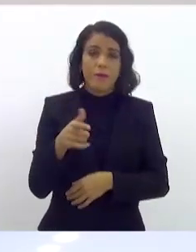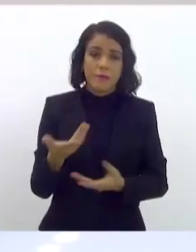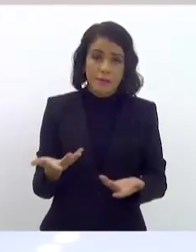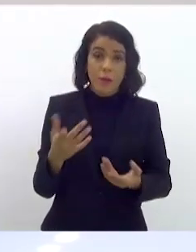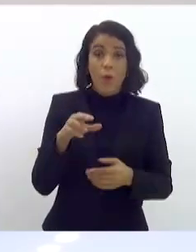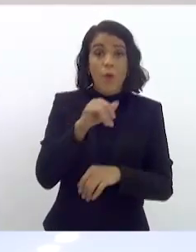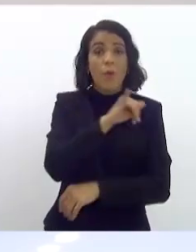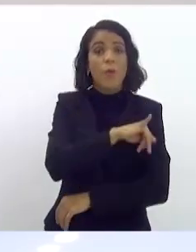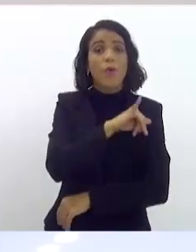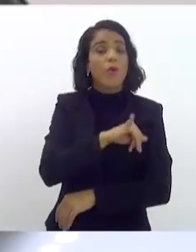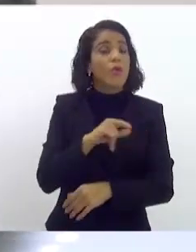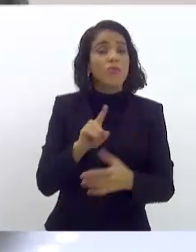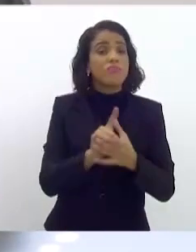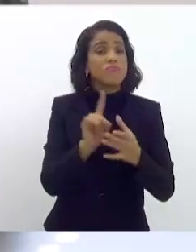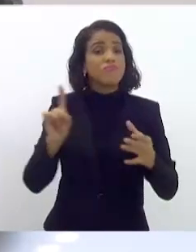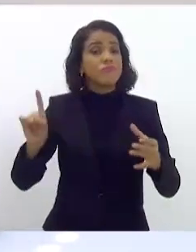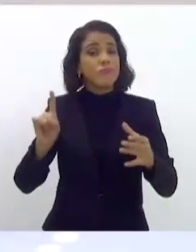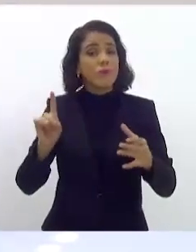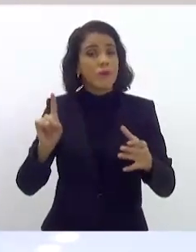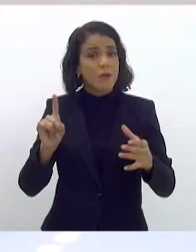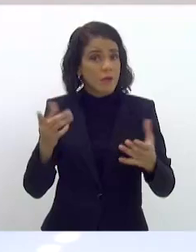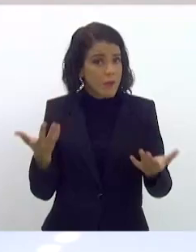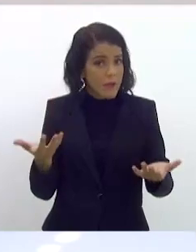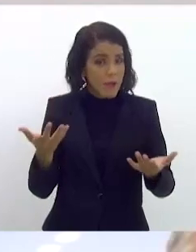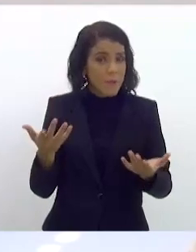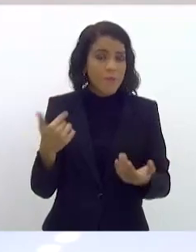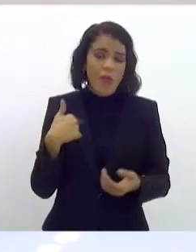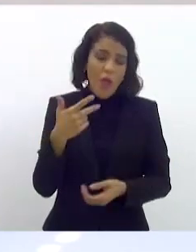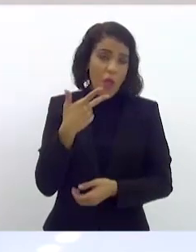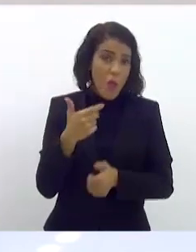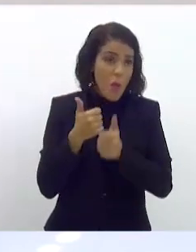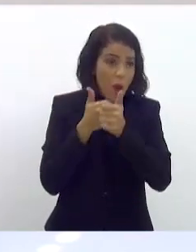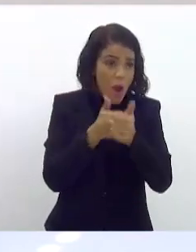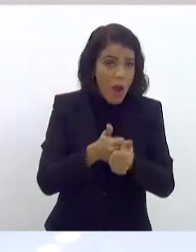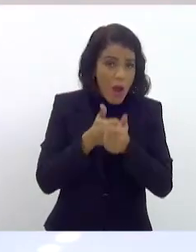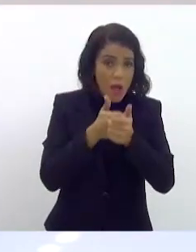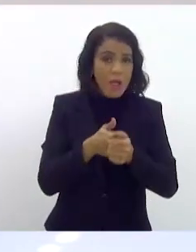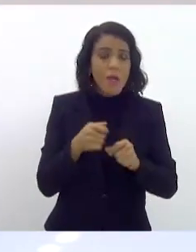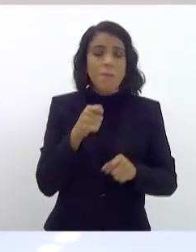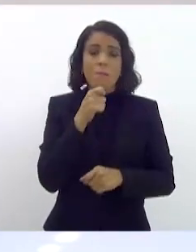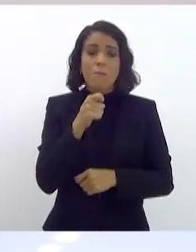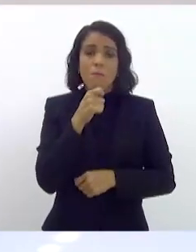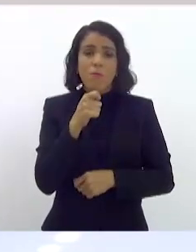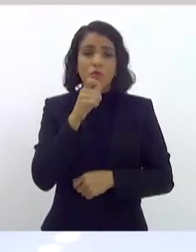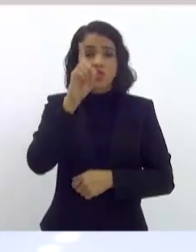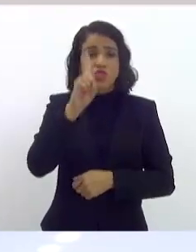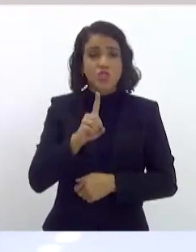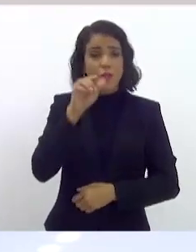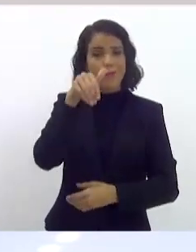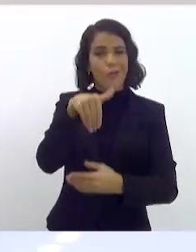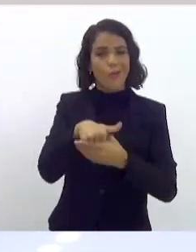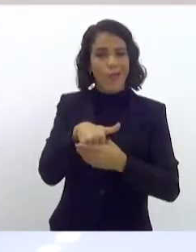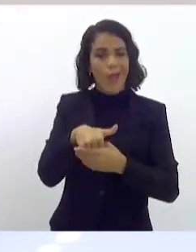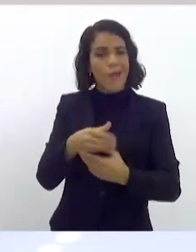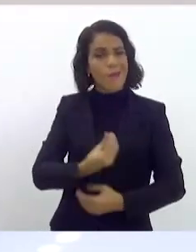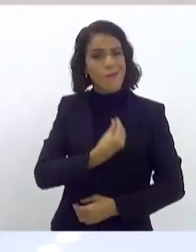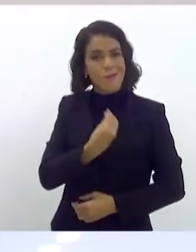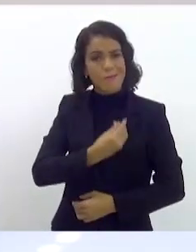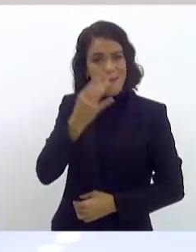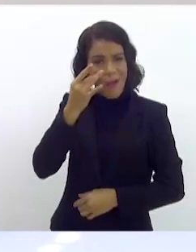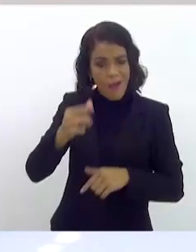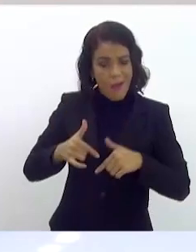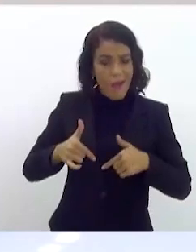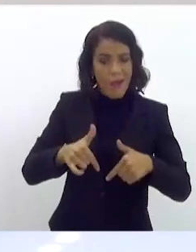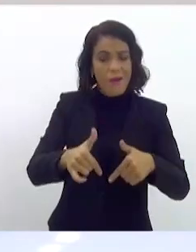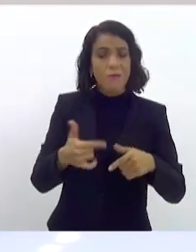Rio de Janeiro, de fora, eu acompanhando, mas sem direito de voto e de participação efetiva, porque